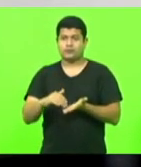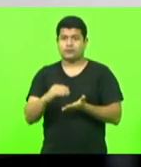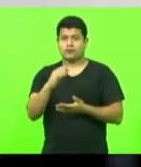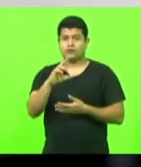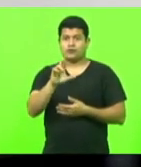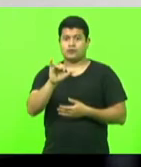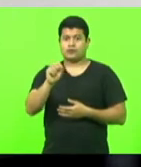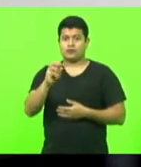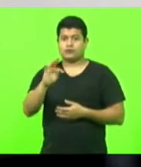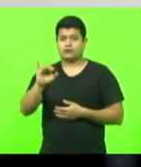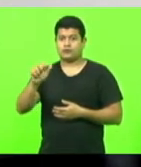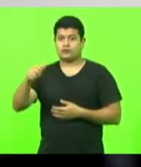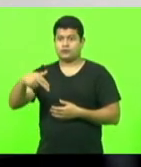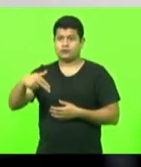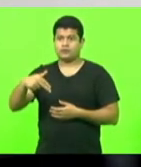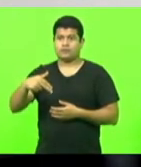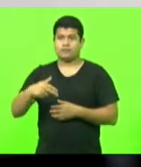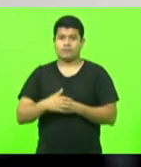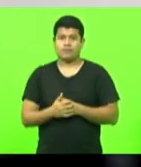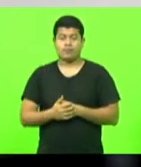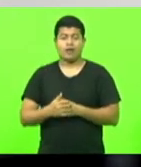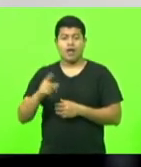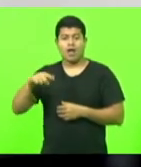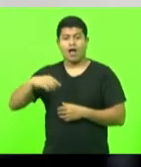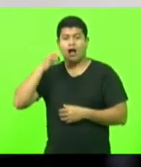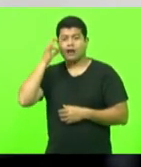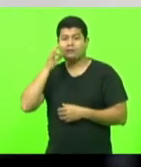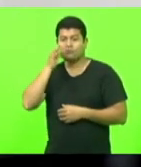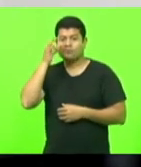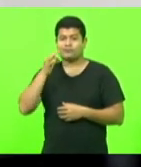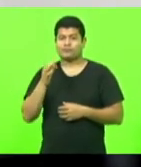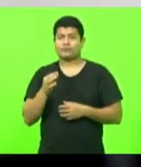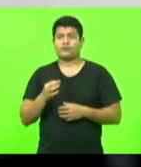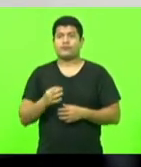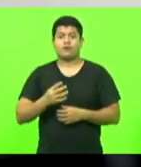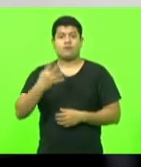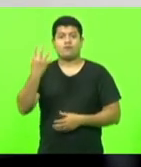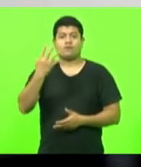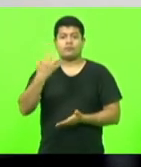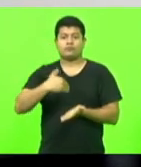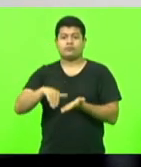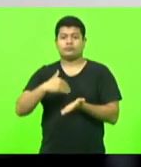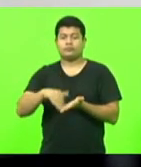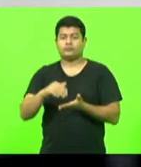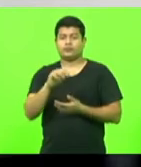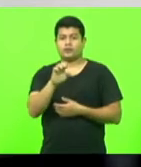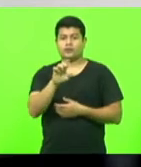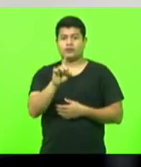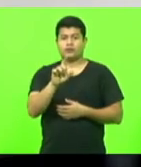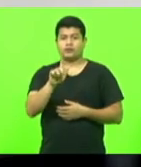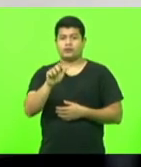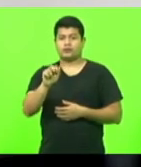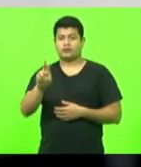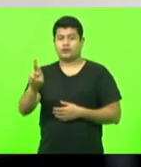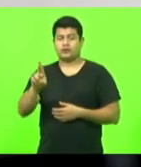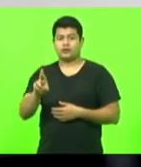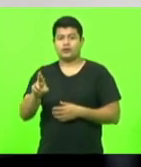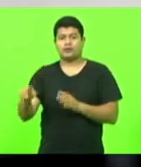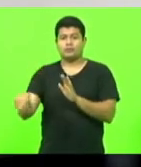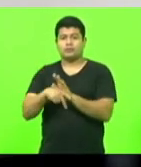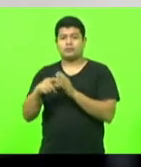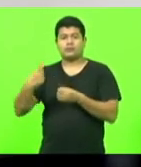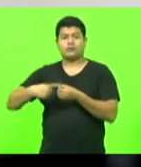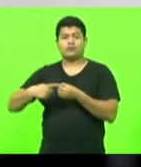Matkevics Gomes dos Santos de Mafra e, por fim, o quarto secretário Edgar Neto de Caçador. Então,